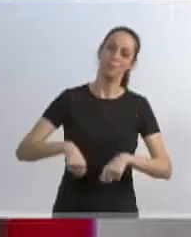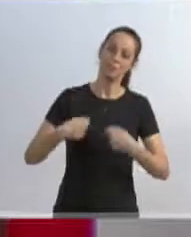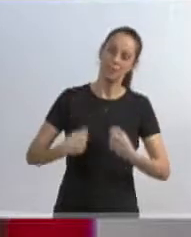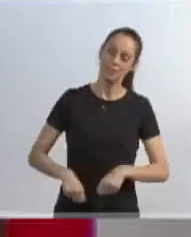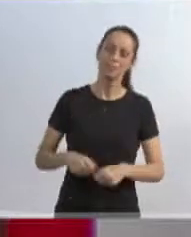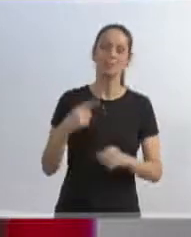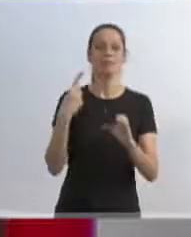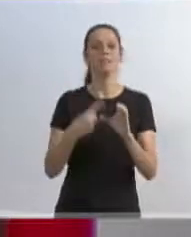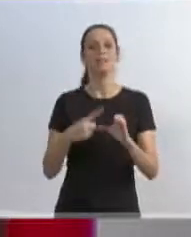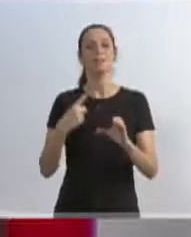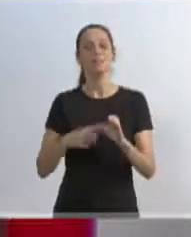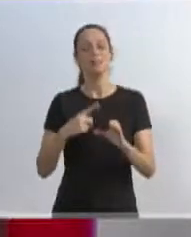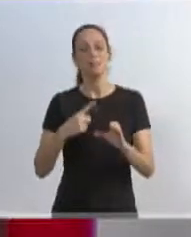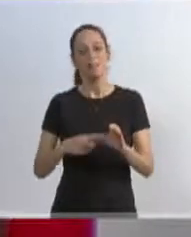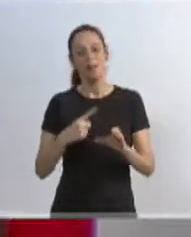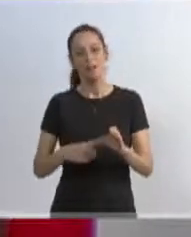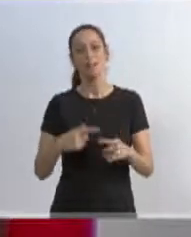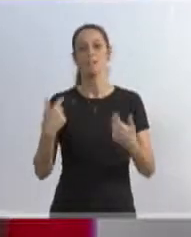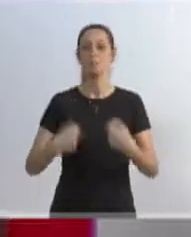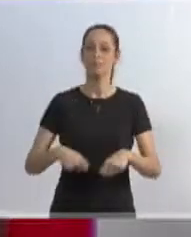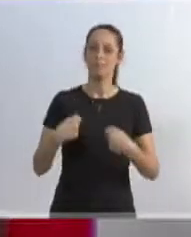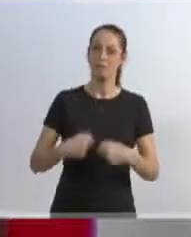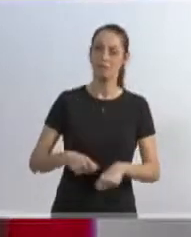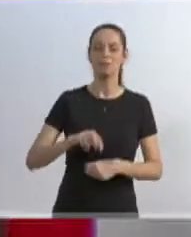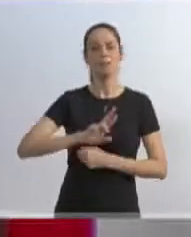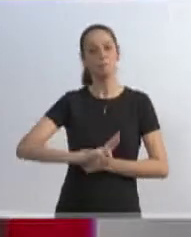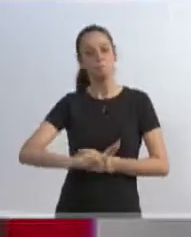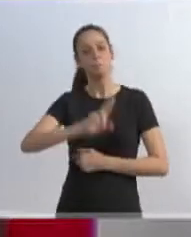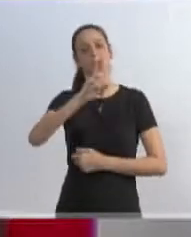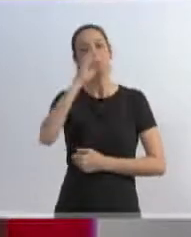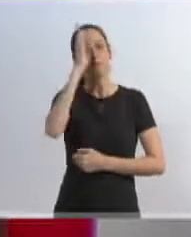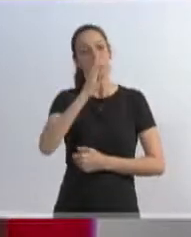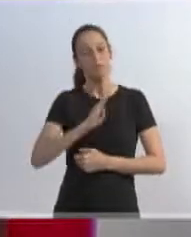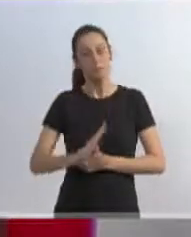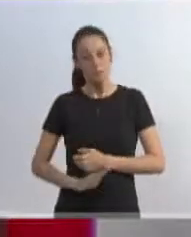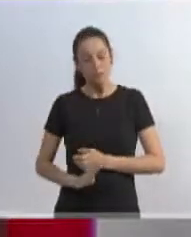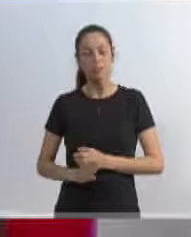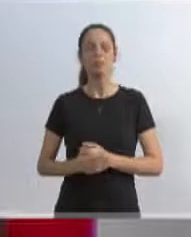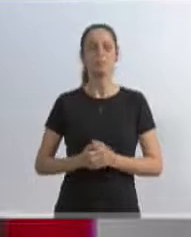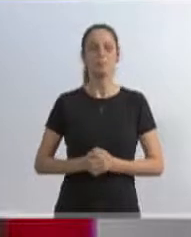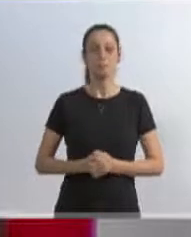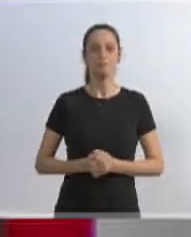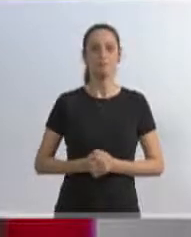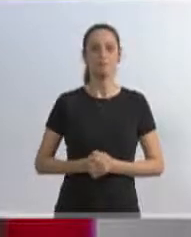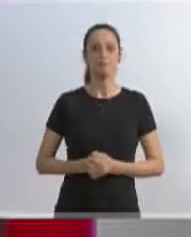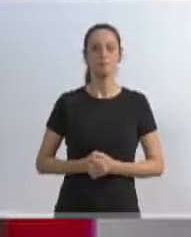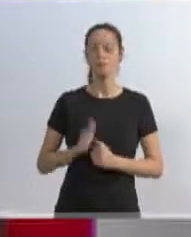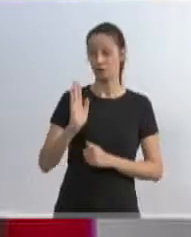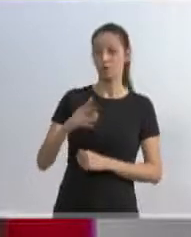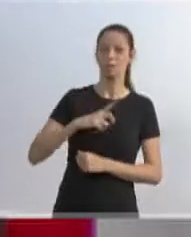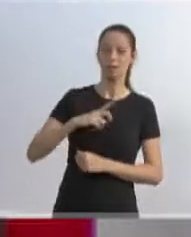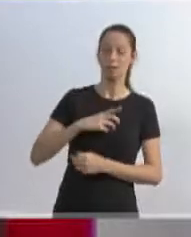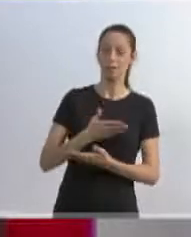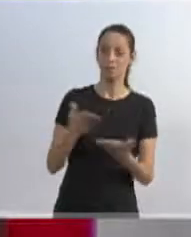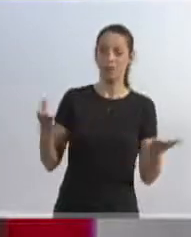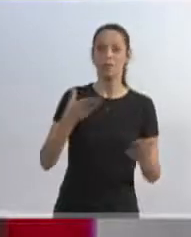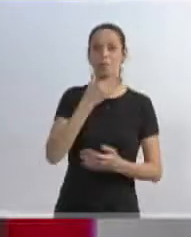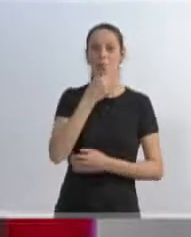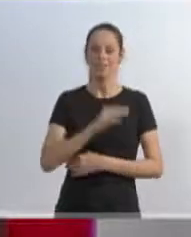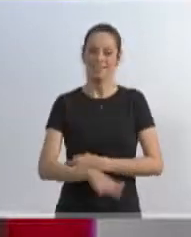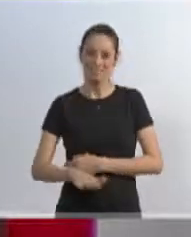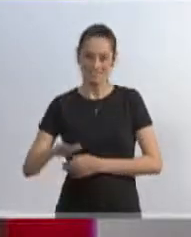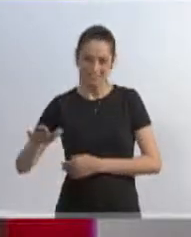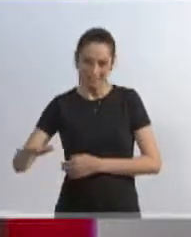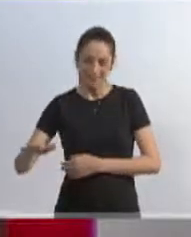nossa cidade possa ter um representante brasileiro, como já temos, né, nosso nobre vereador, o menino Cauã de 10 anos